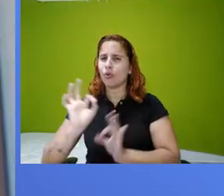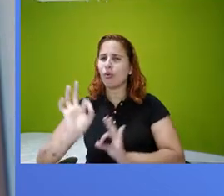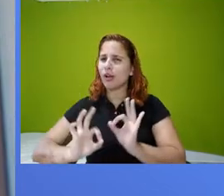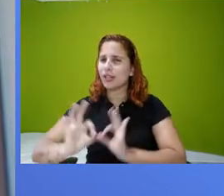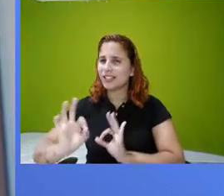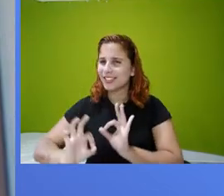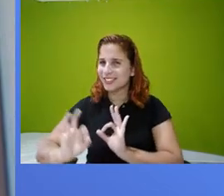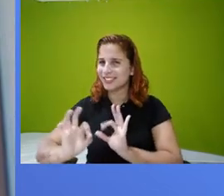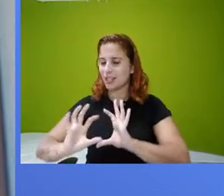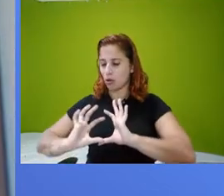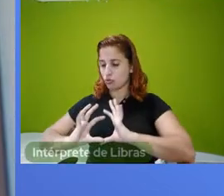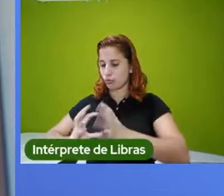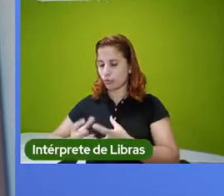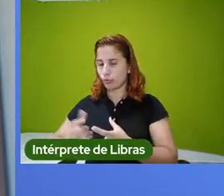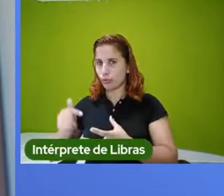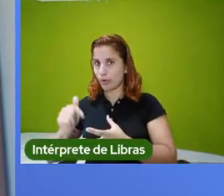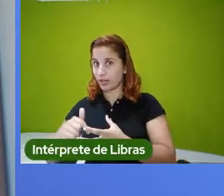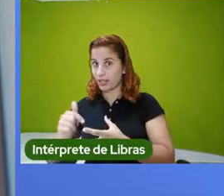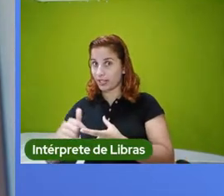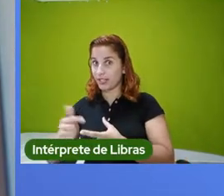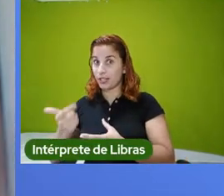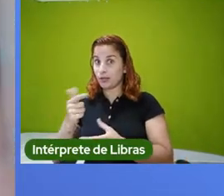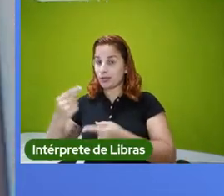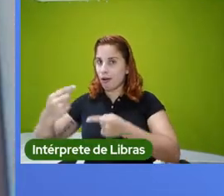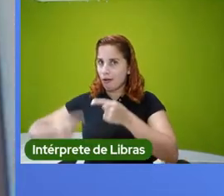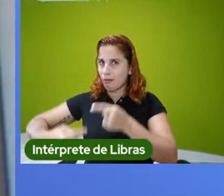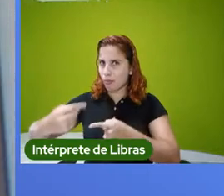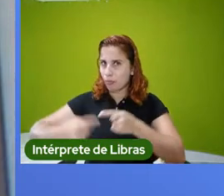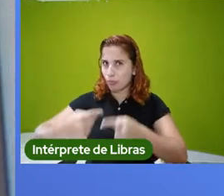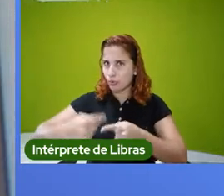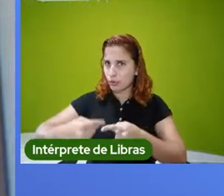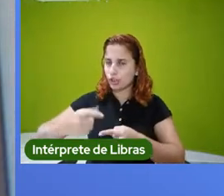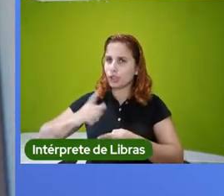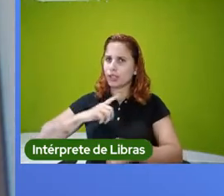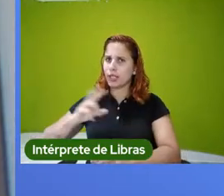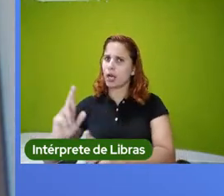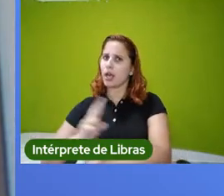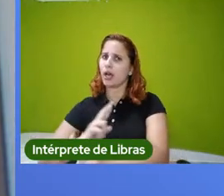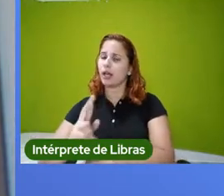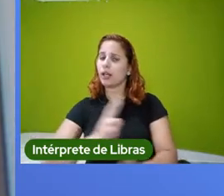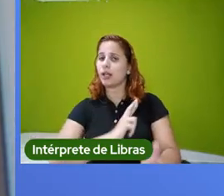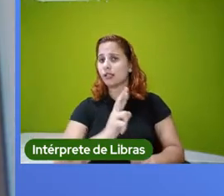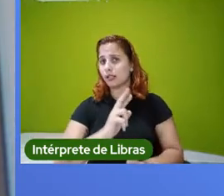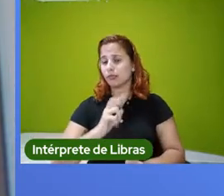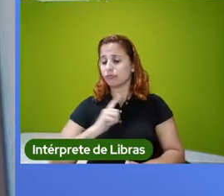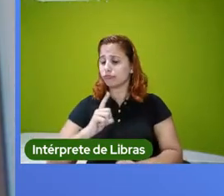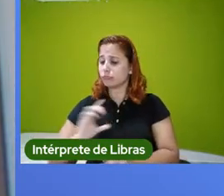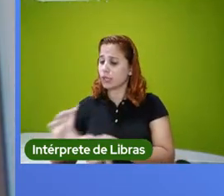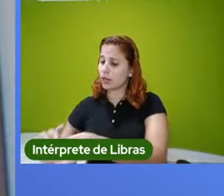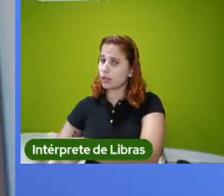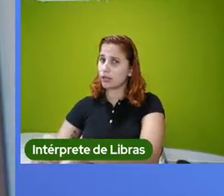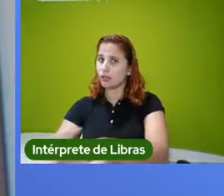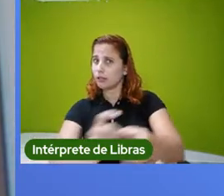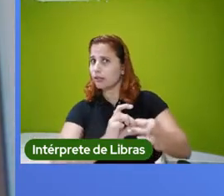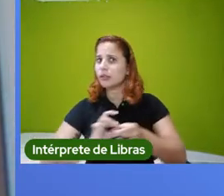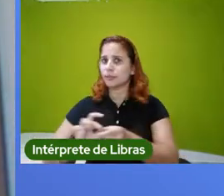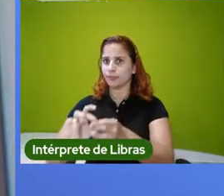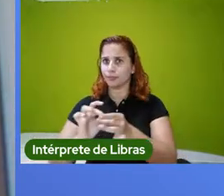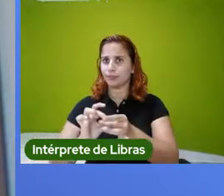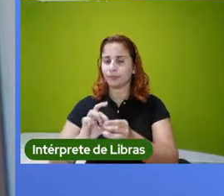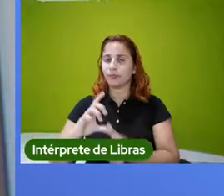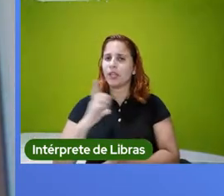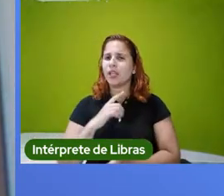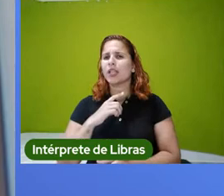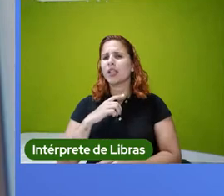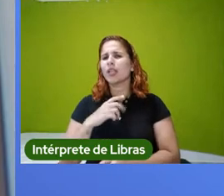fazer essas políticas conversarem entre si para encontrarem a solução. E, diante disso, eu vejo